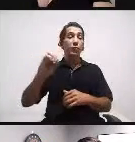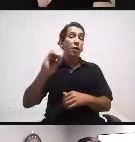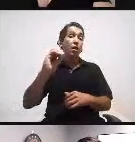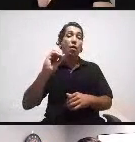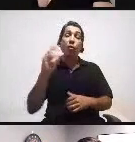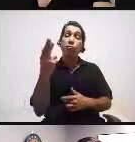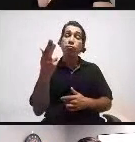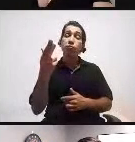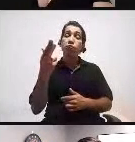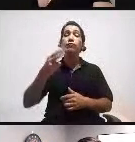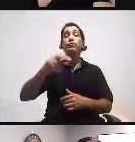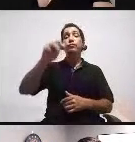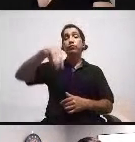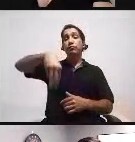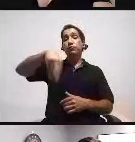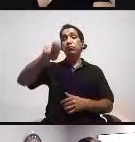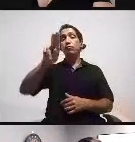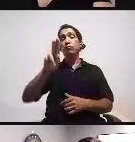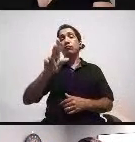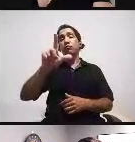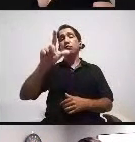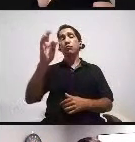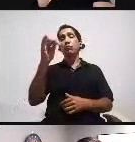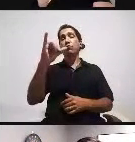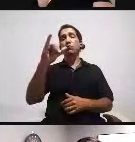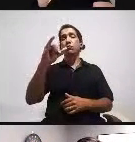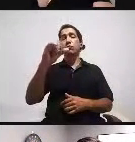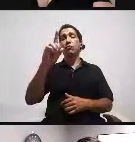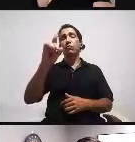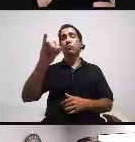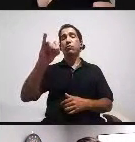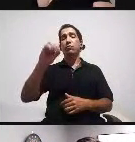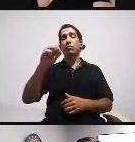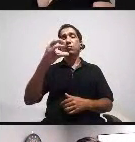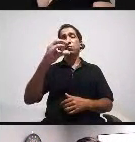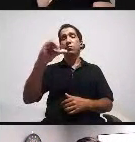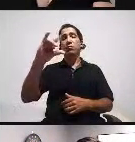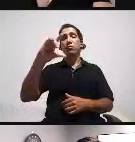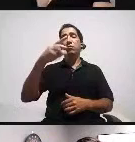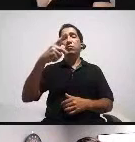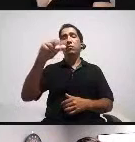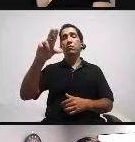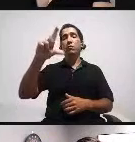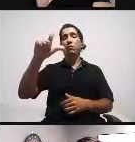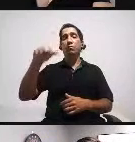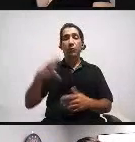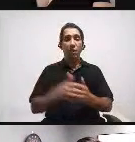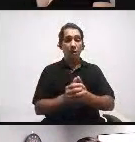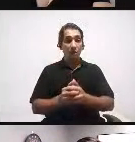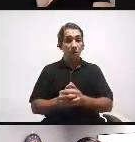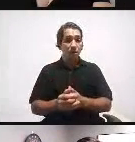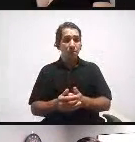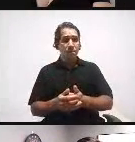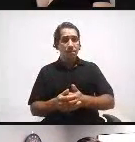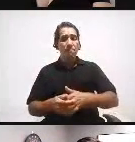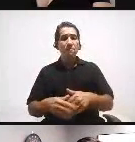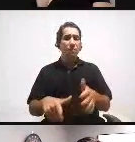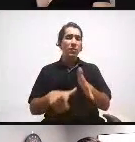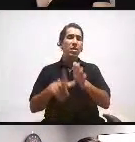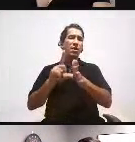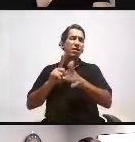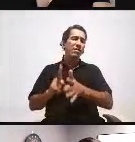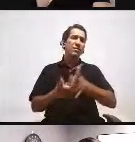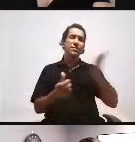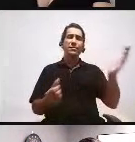Renascimento, mas foi, digamos, extremamente relevante, extremamente importante na sociedade industrial, capitalista,